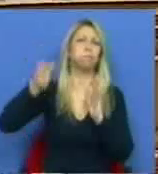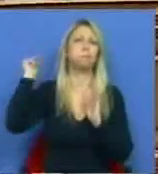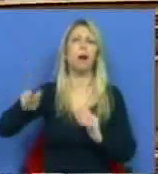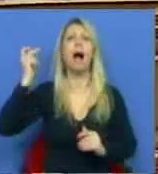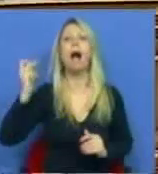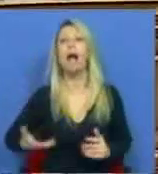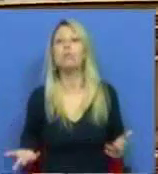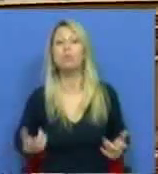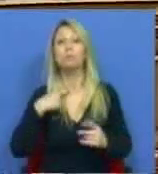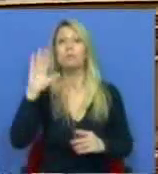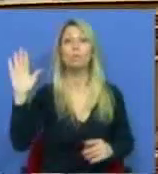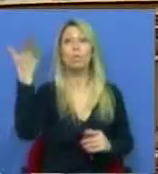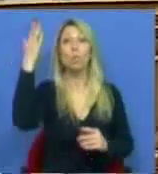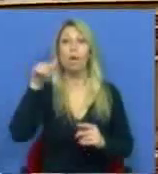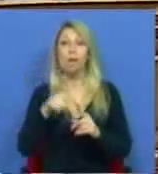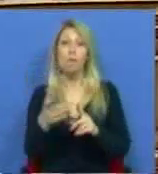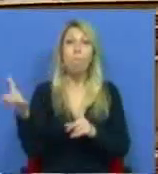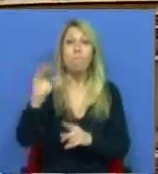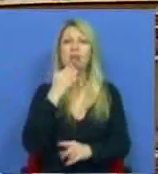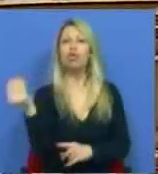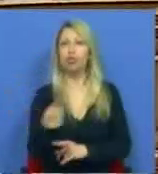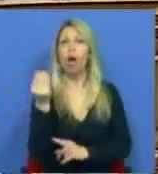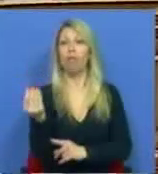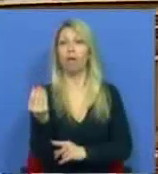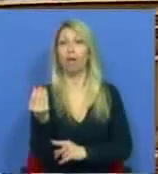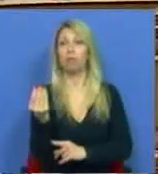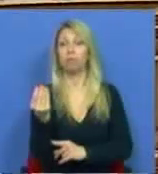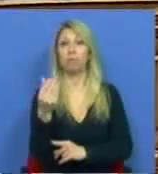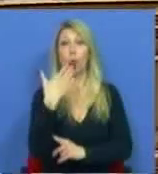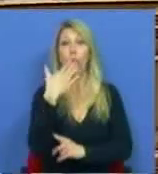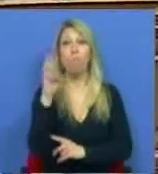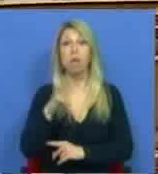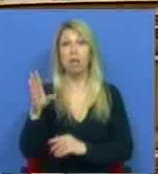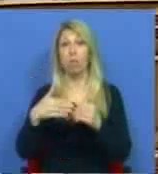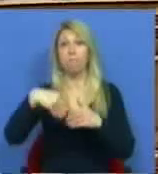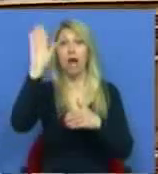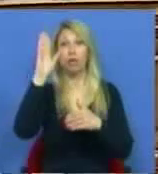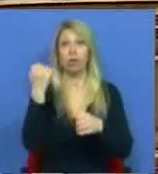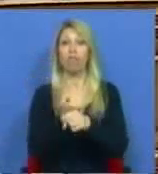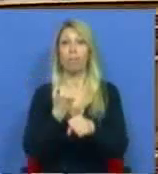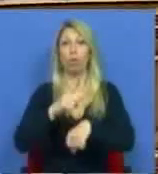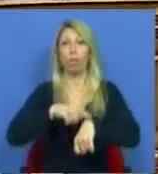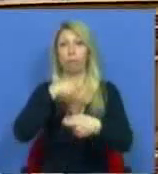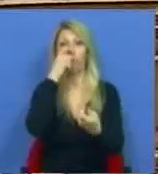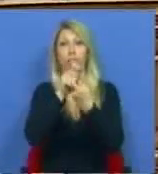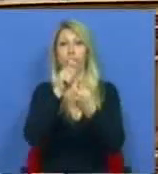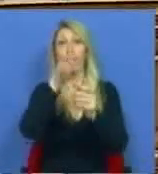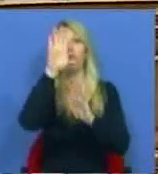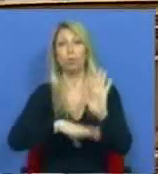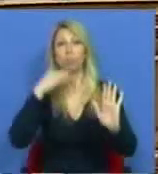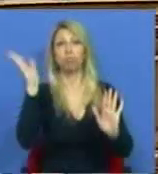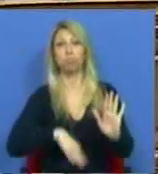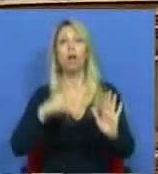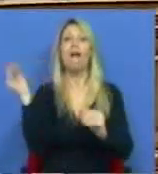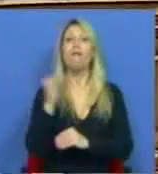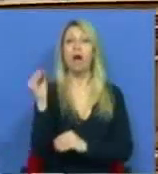e, sobretudo, estes mais jovens, mais de 1 milhão, trabalhadores temporários, precários, falsos